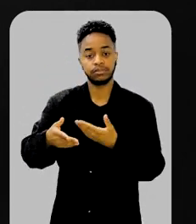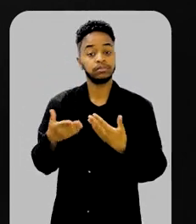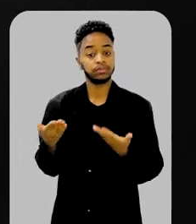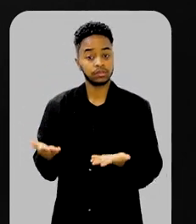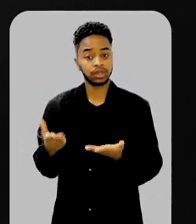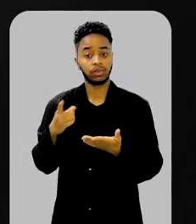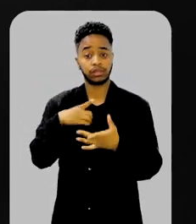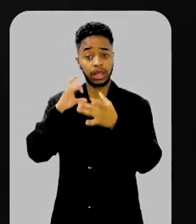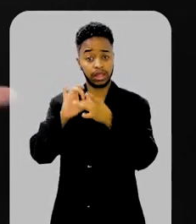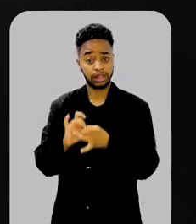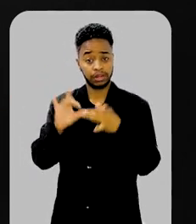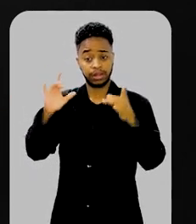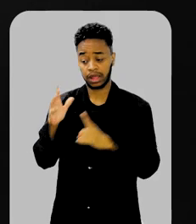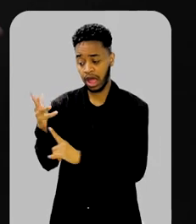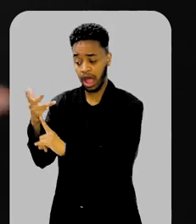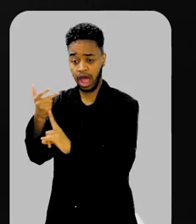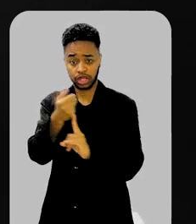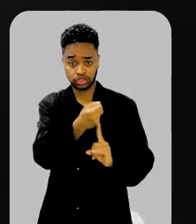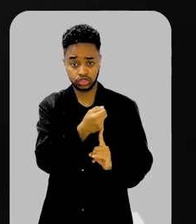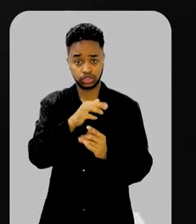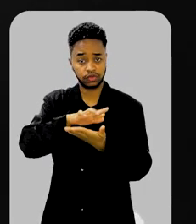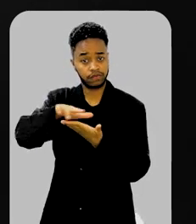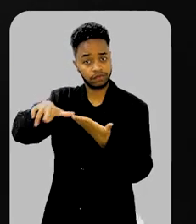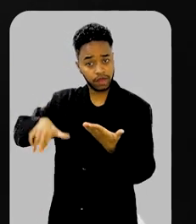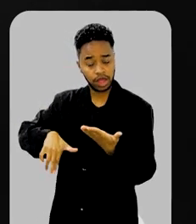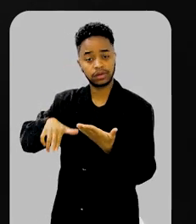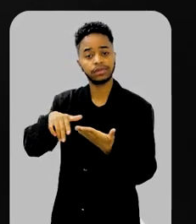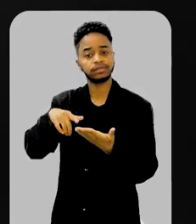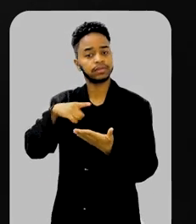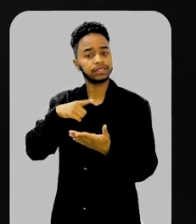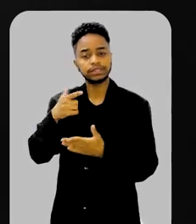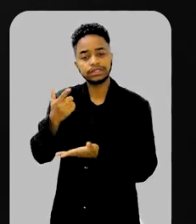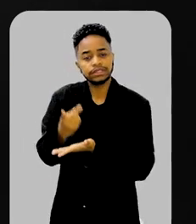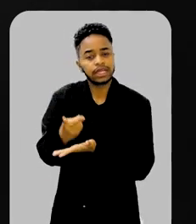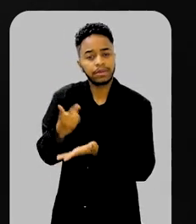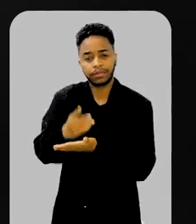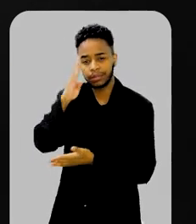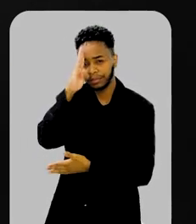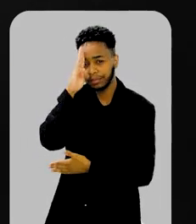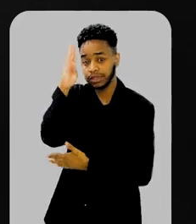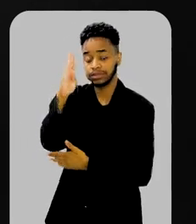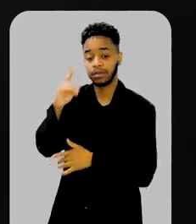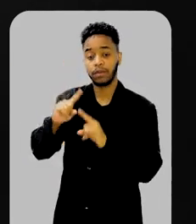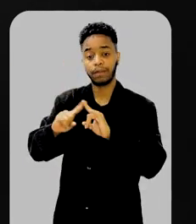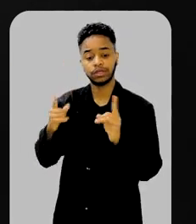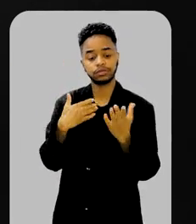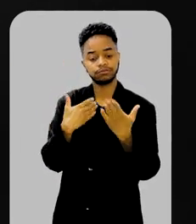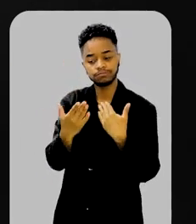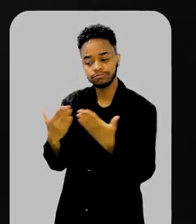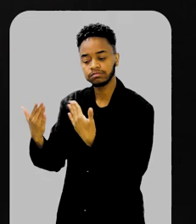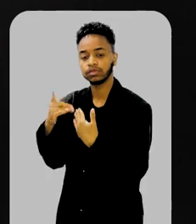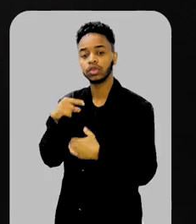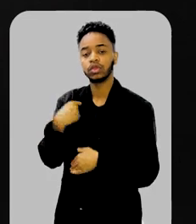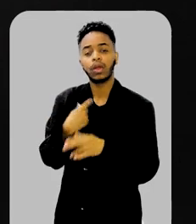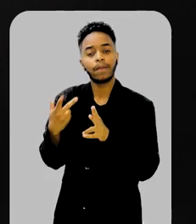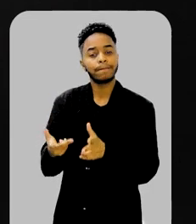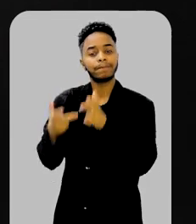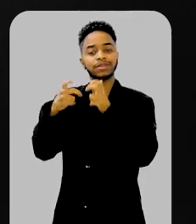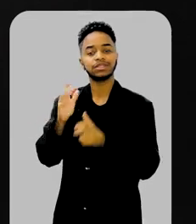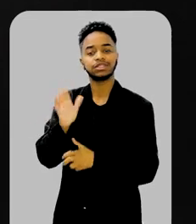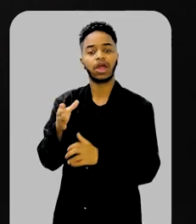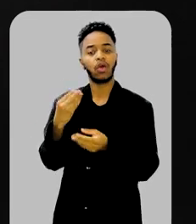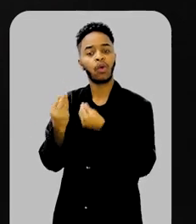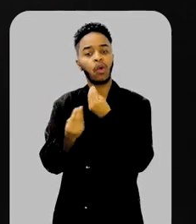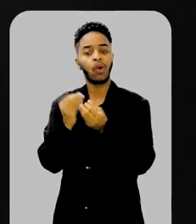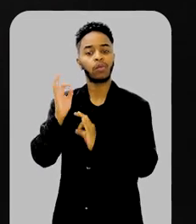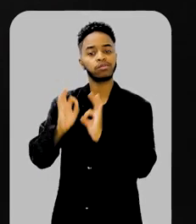em que a liberdade do artista dos Artistas ela sempre tá em primeiro lugar mas esse diálogo já vai observando como